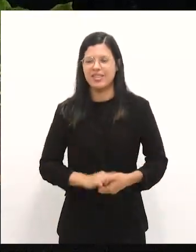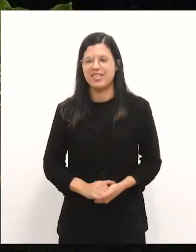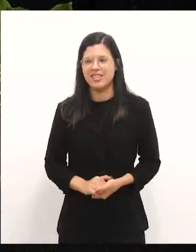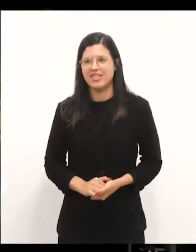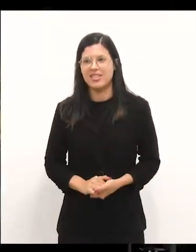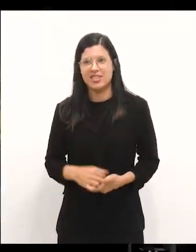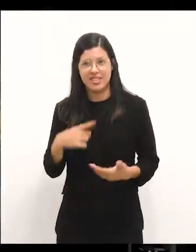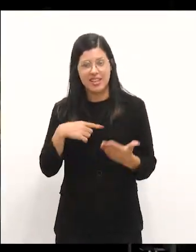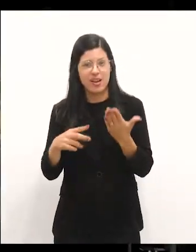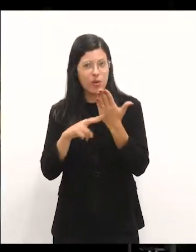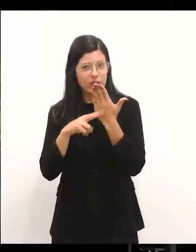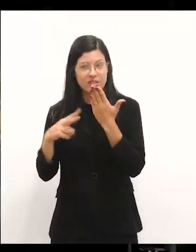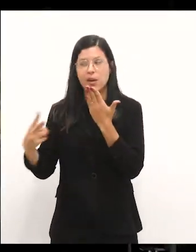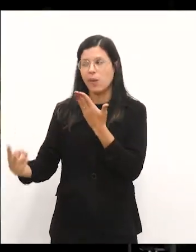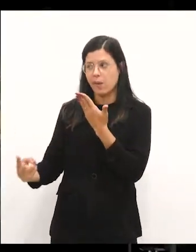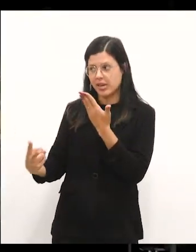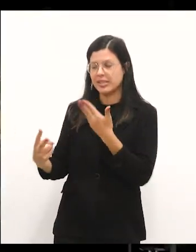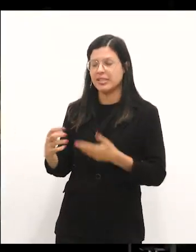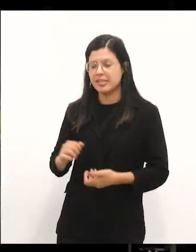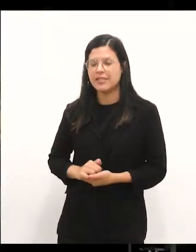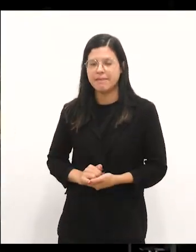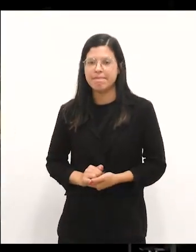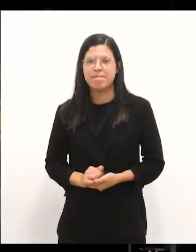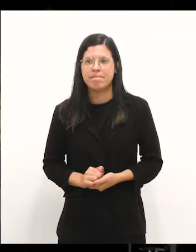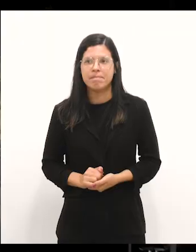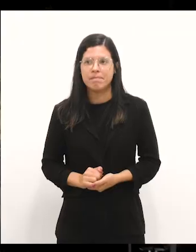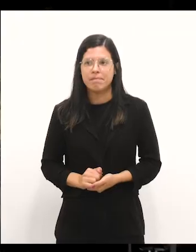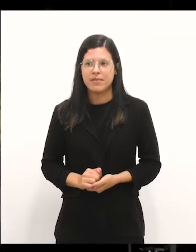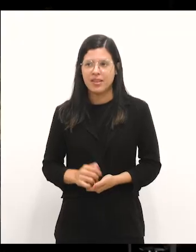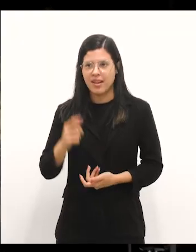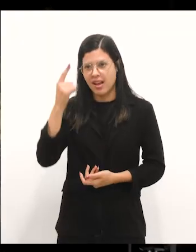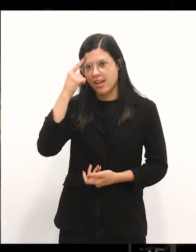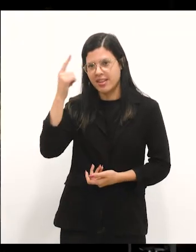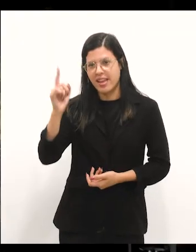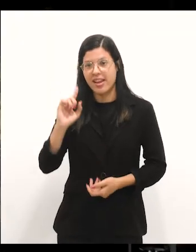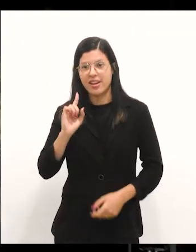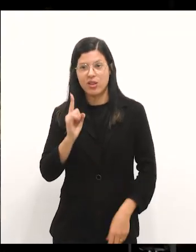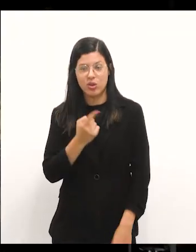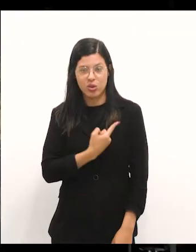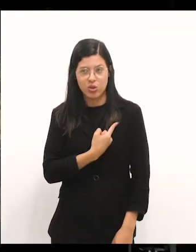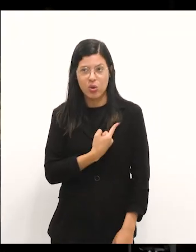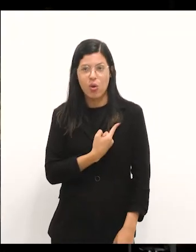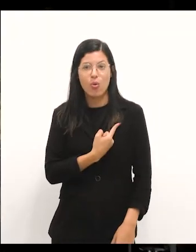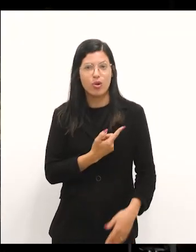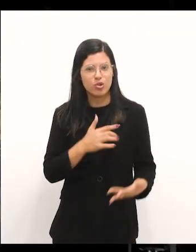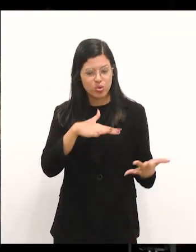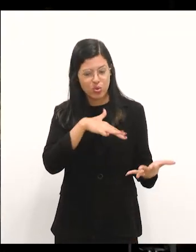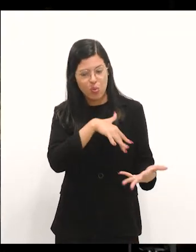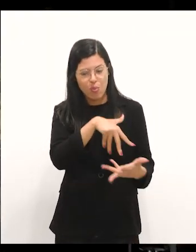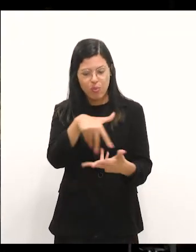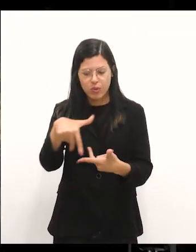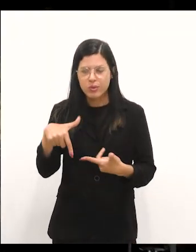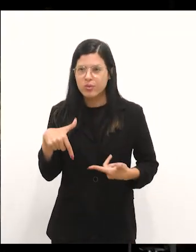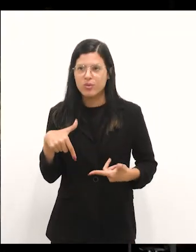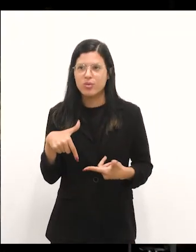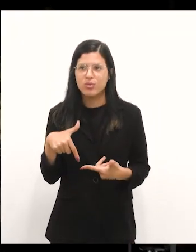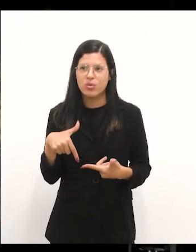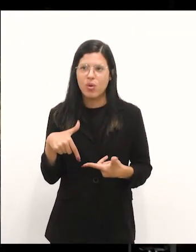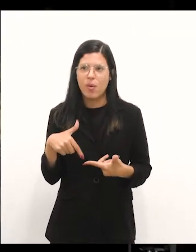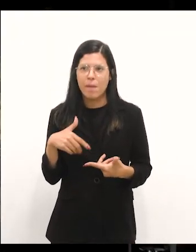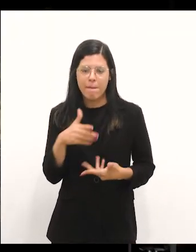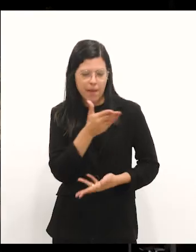mas que gera consequências sempre. Então, a ideia de que nós estamos no mundo